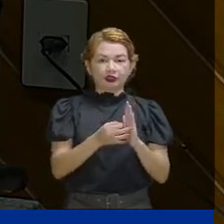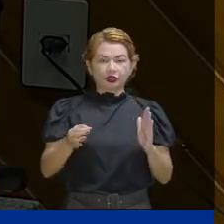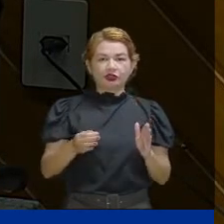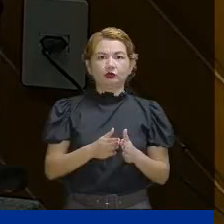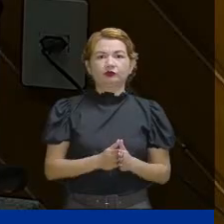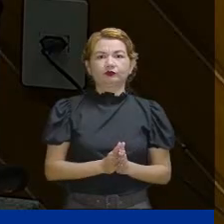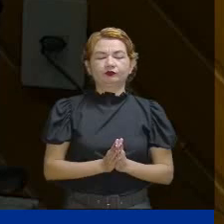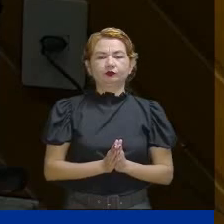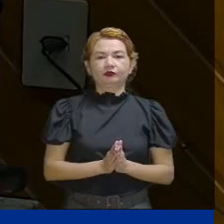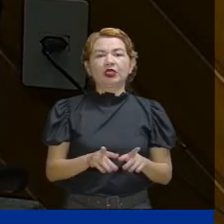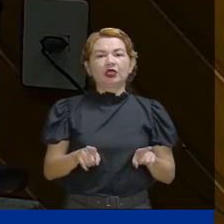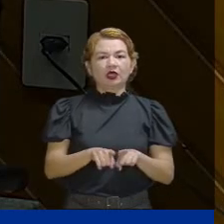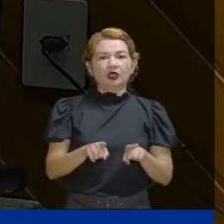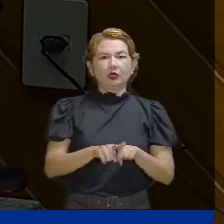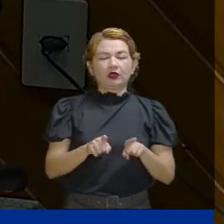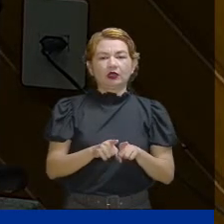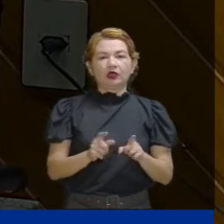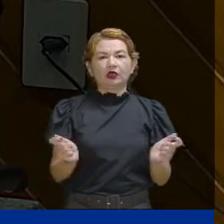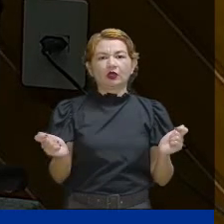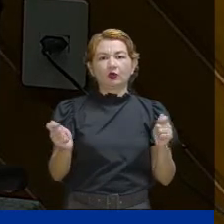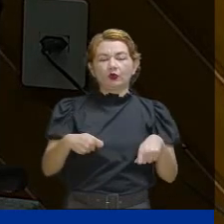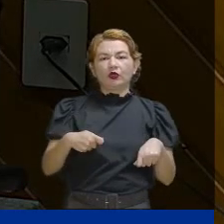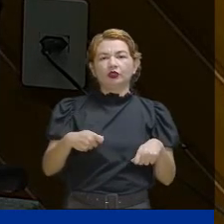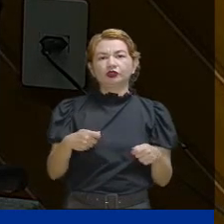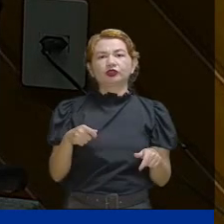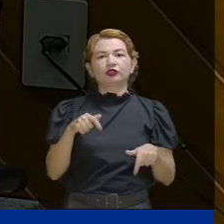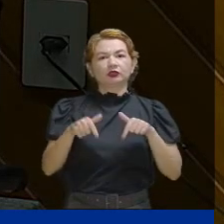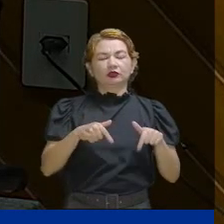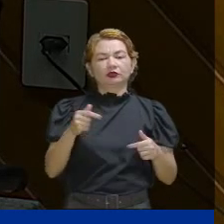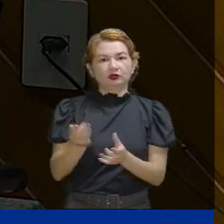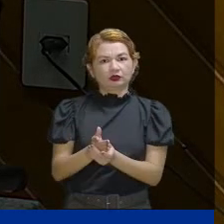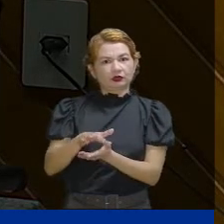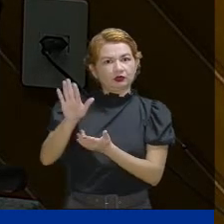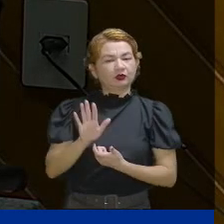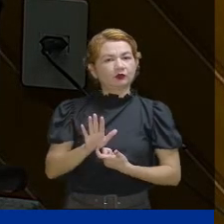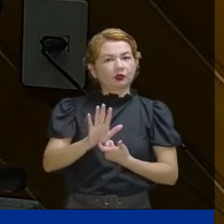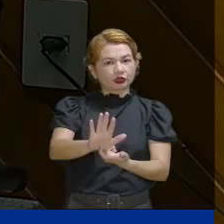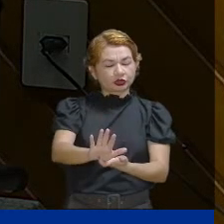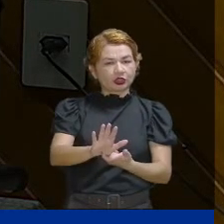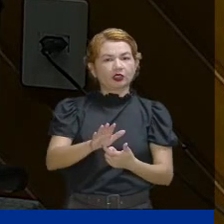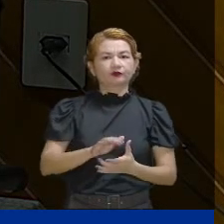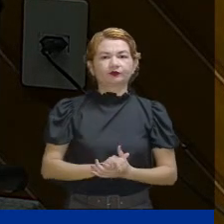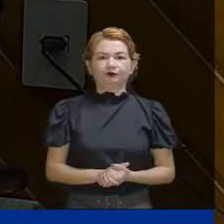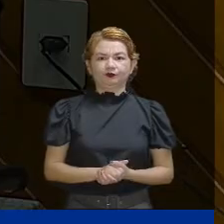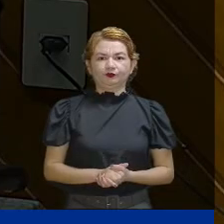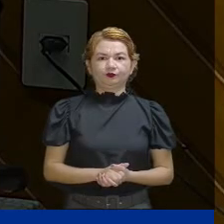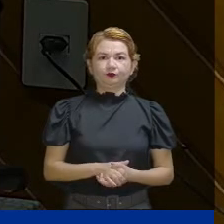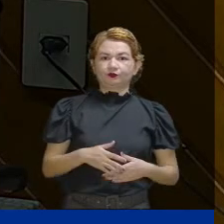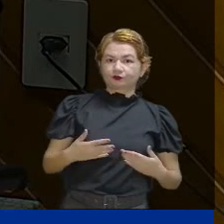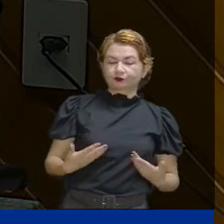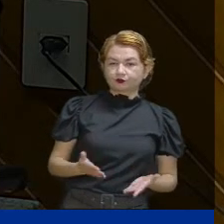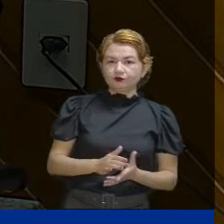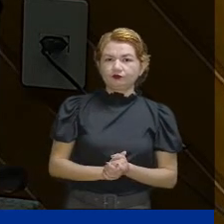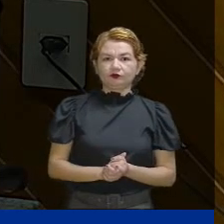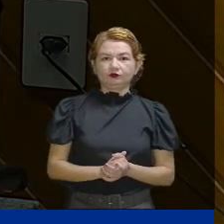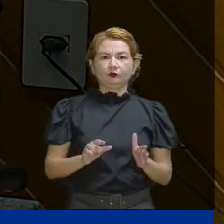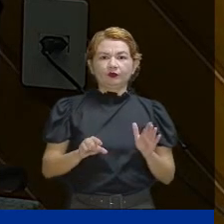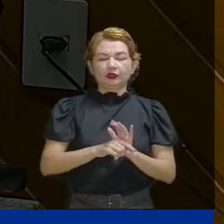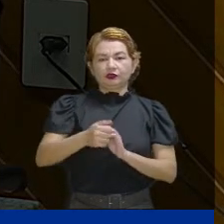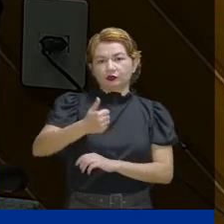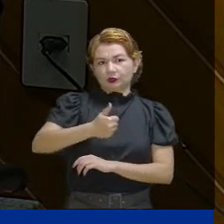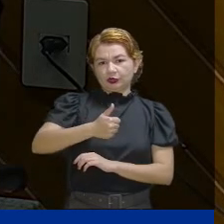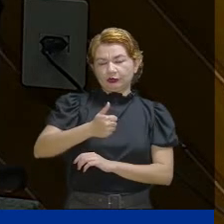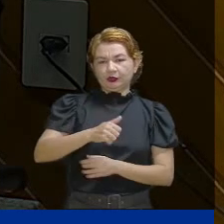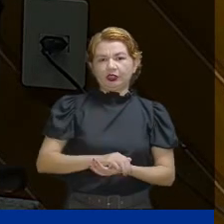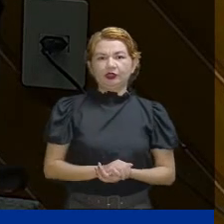indícios e circunstâncias que autorizam a deflagração da ação, sob pena de indeferimento da inicial. Está previsto no inciso 1º, a